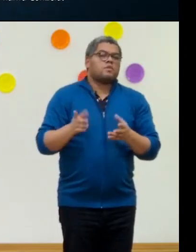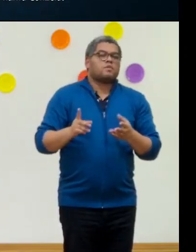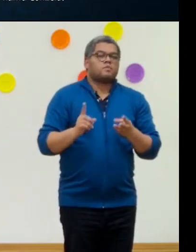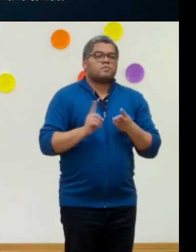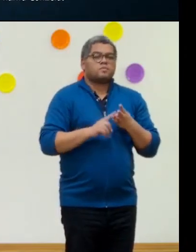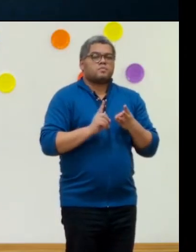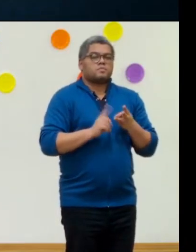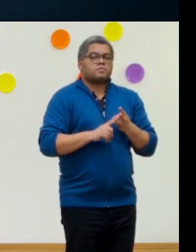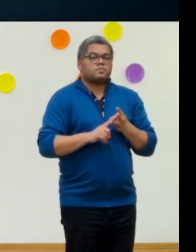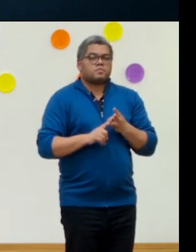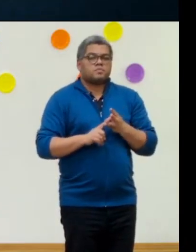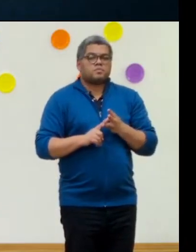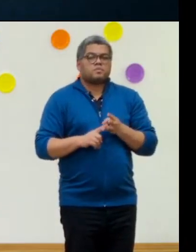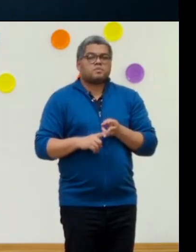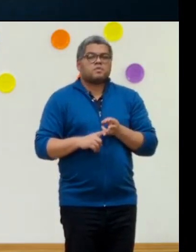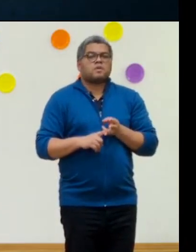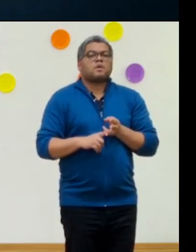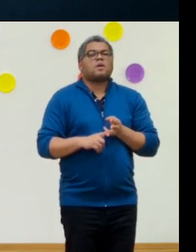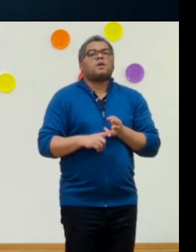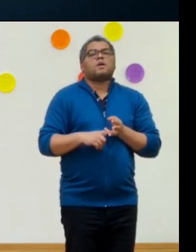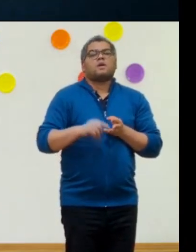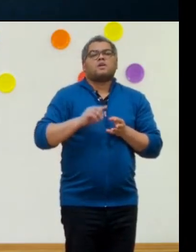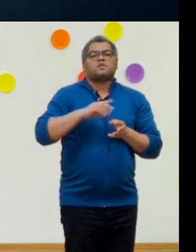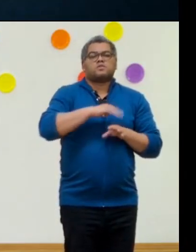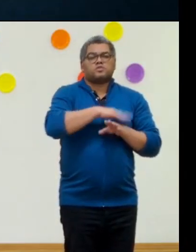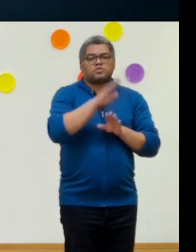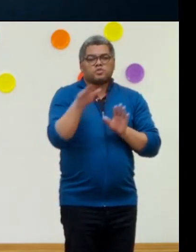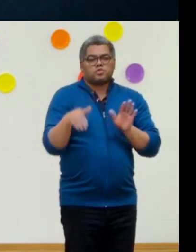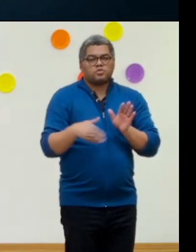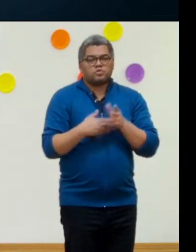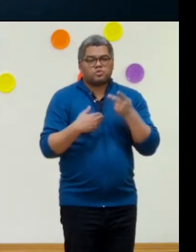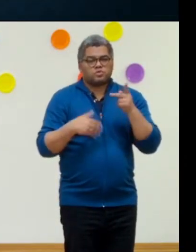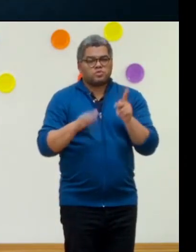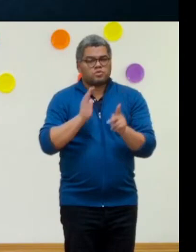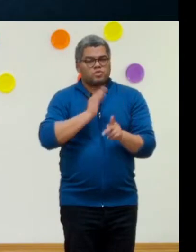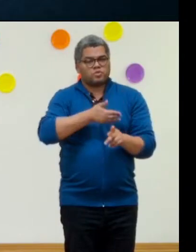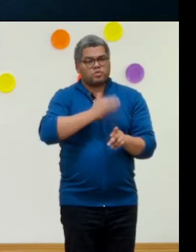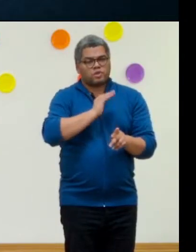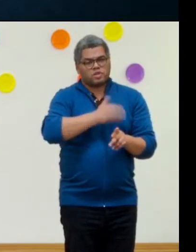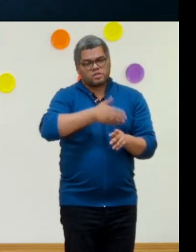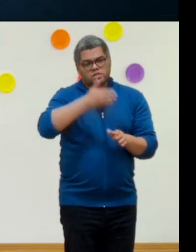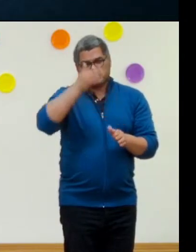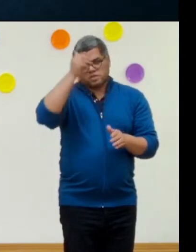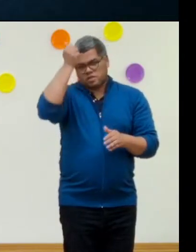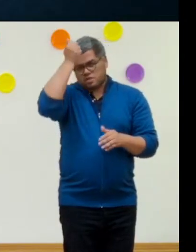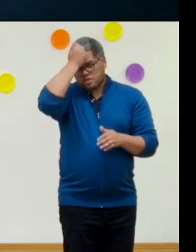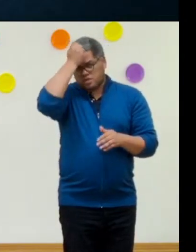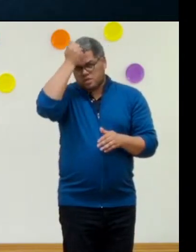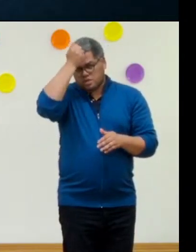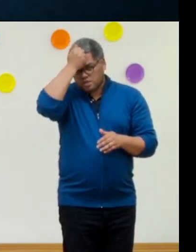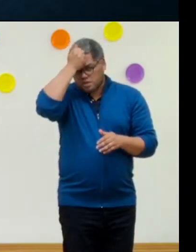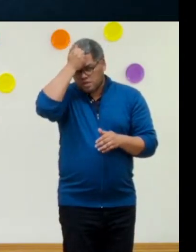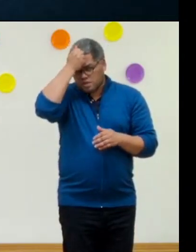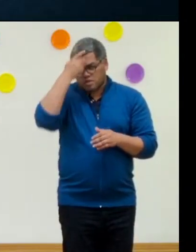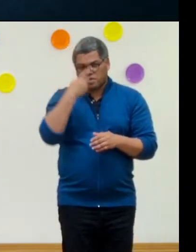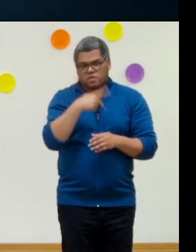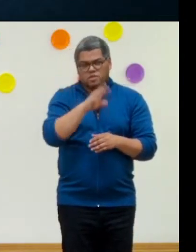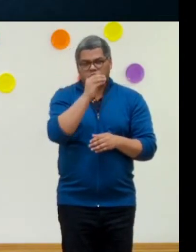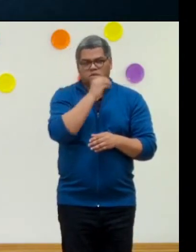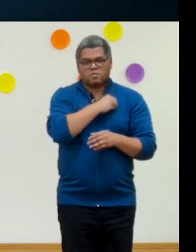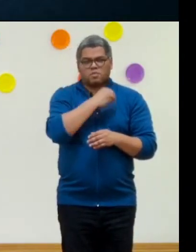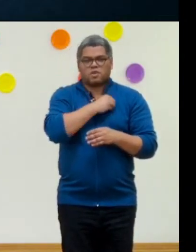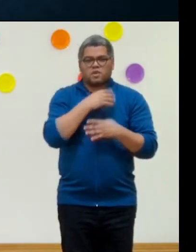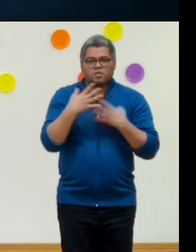Terceiro, arrependa-se de todo o coração, confesse o seu pecado e volte-se para o Senhor. Pessoal, não